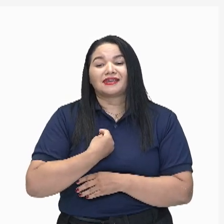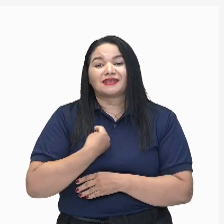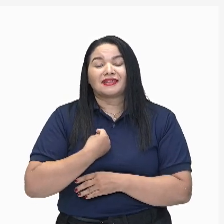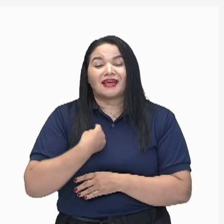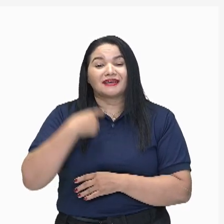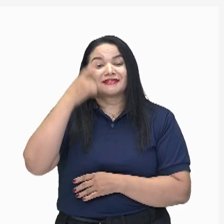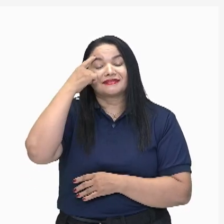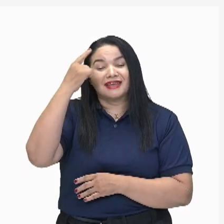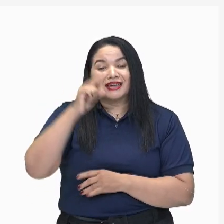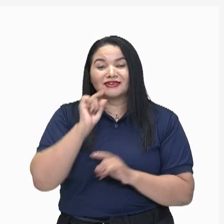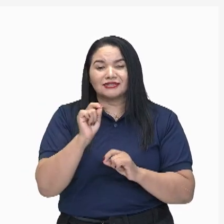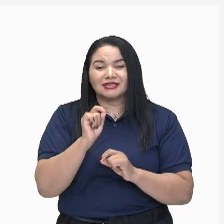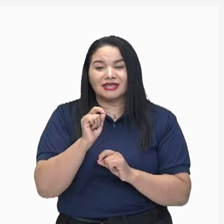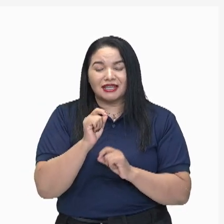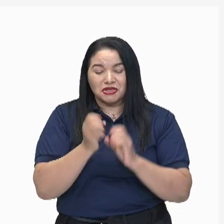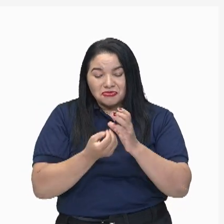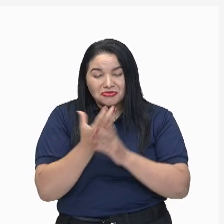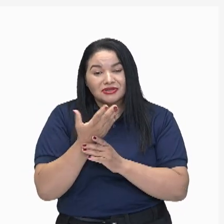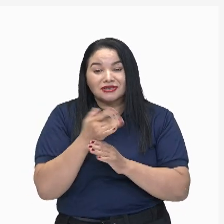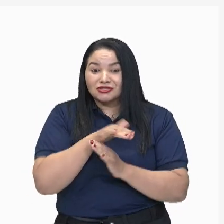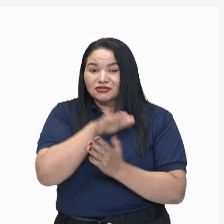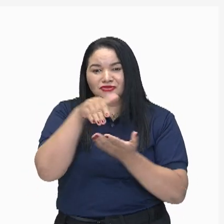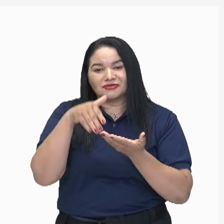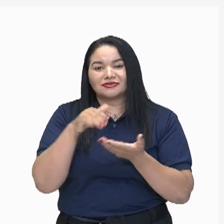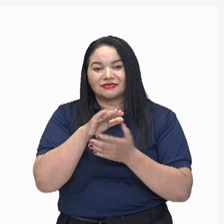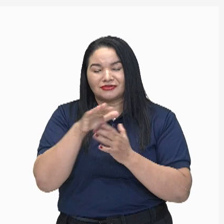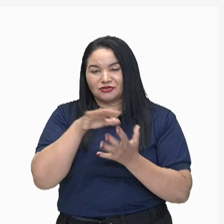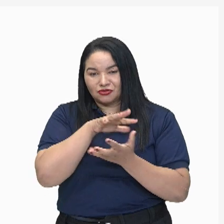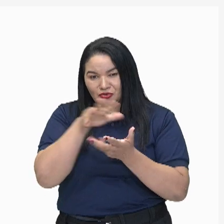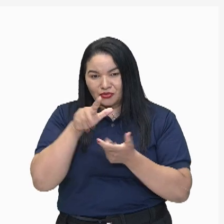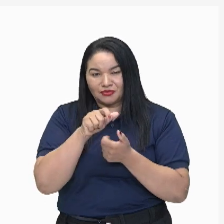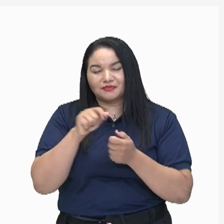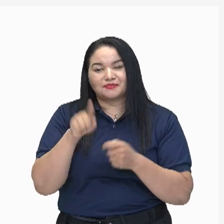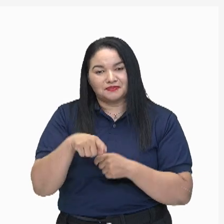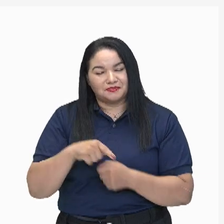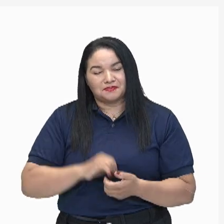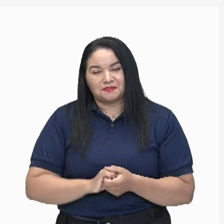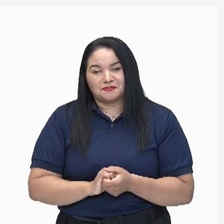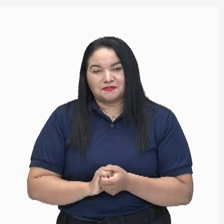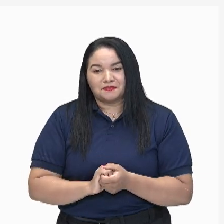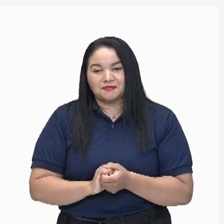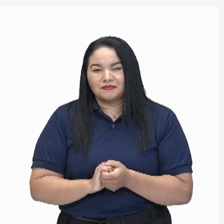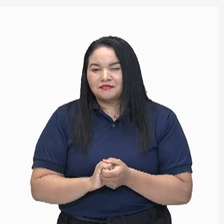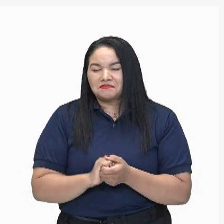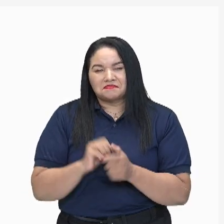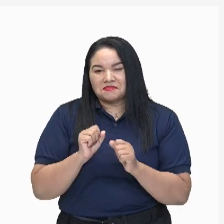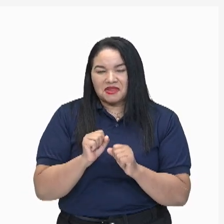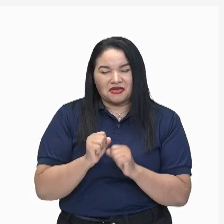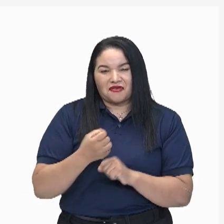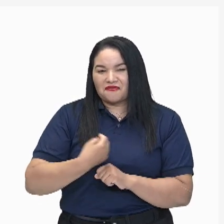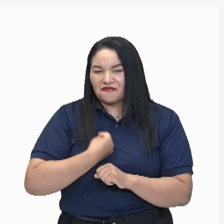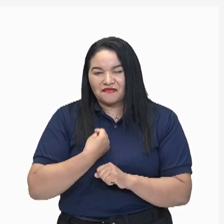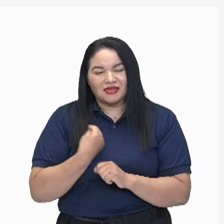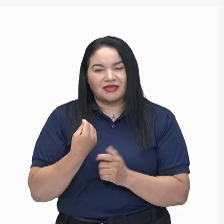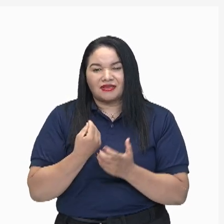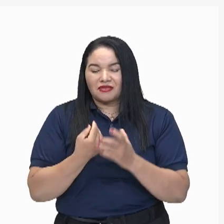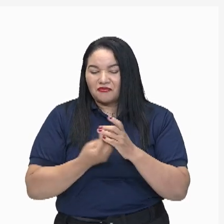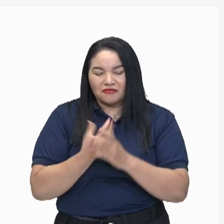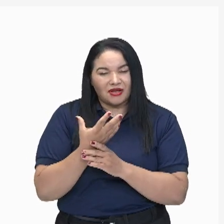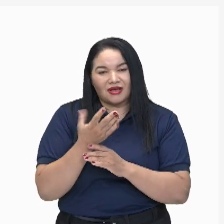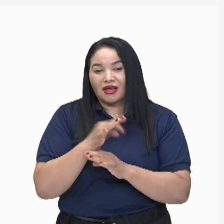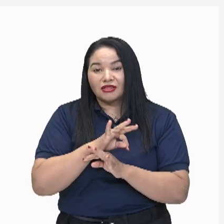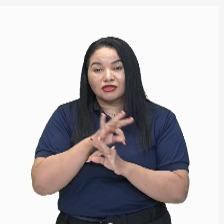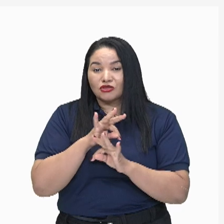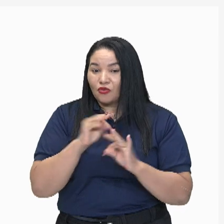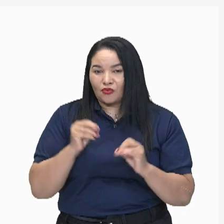do início de tudo, né? Eu falei para vocês temas existenciais, origem da vida, sentido da vida.